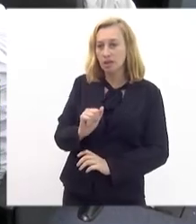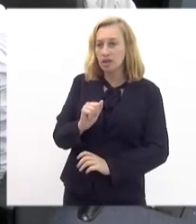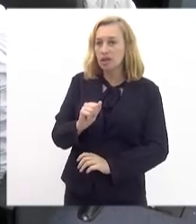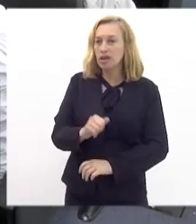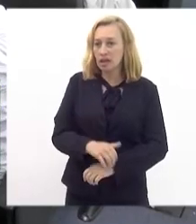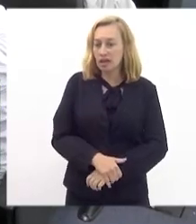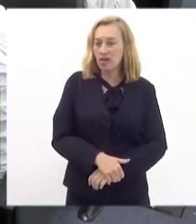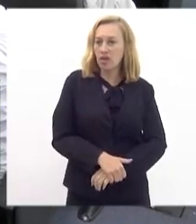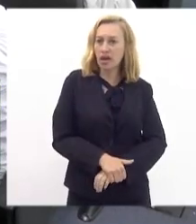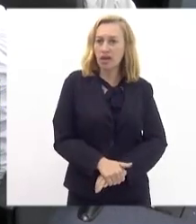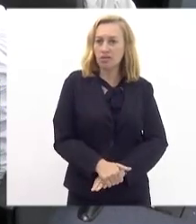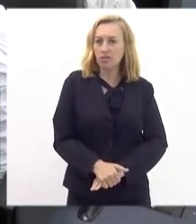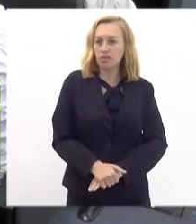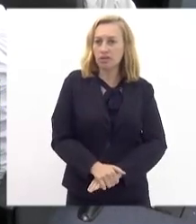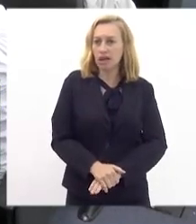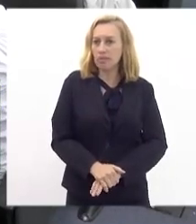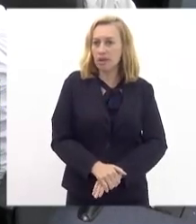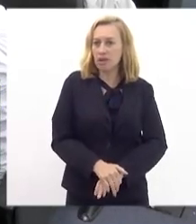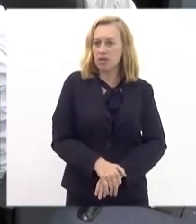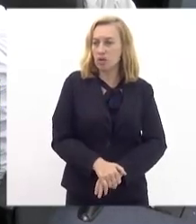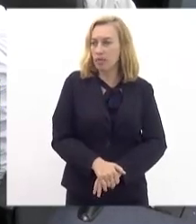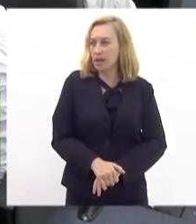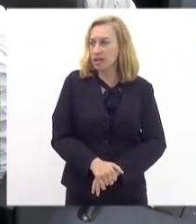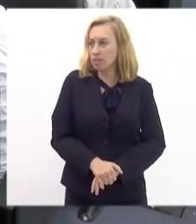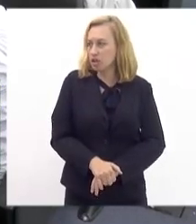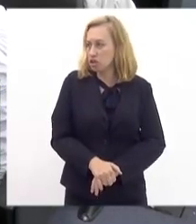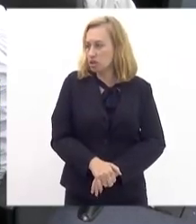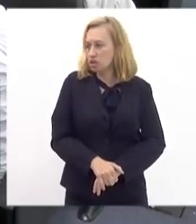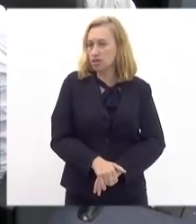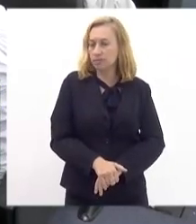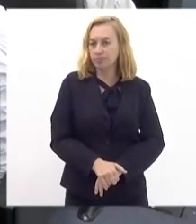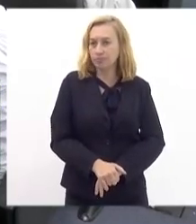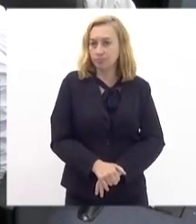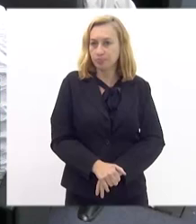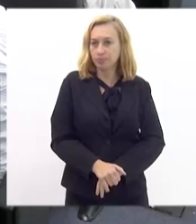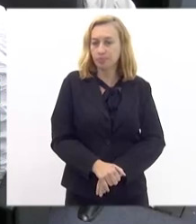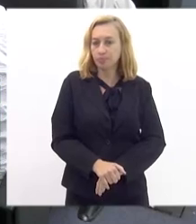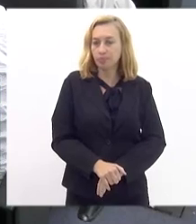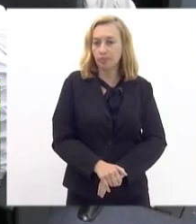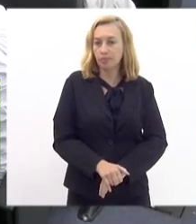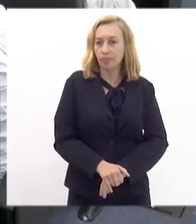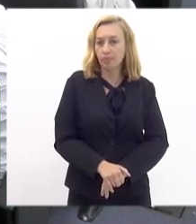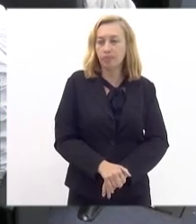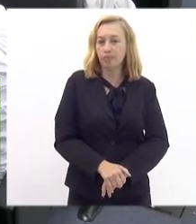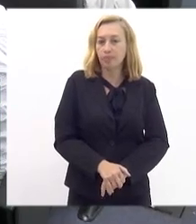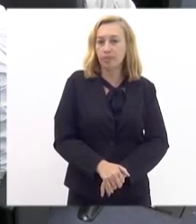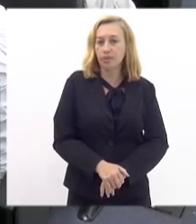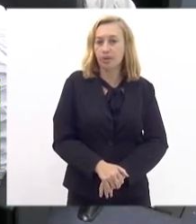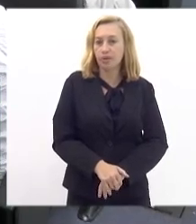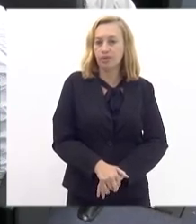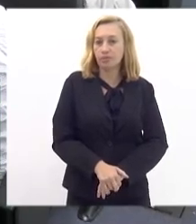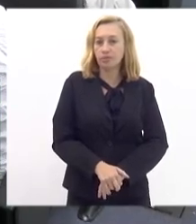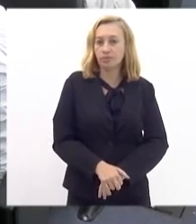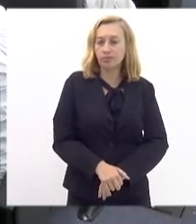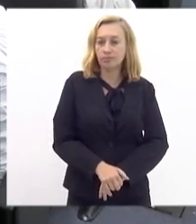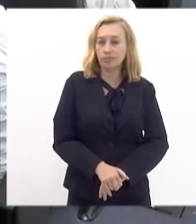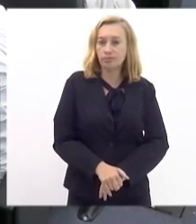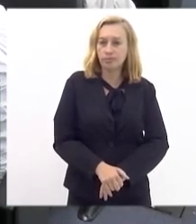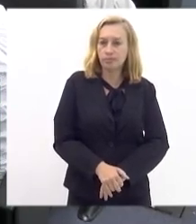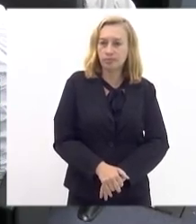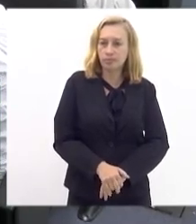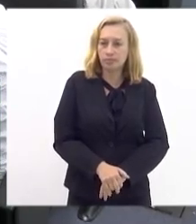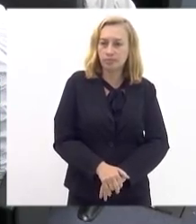a Patrícia Tomás quem atuante na área de direitos humanos administração e gestão públicas